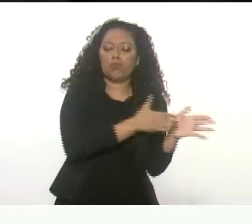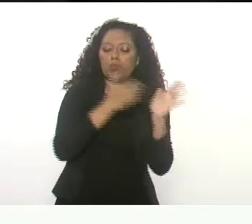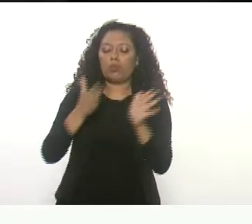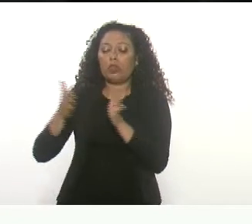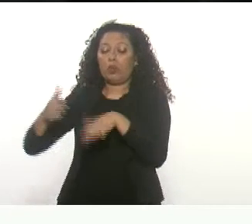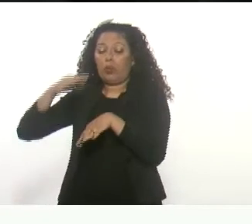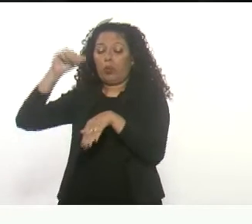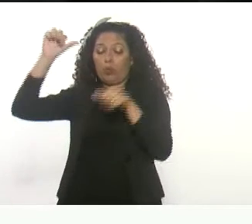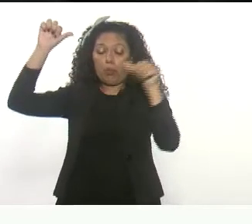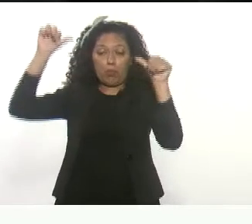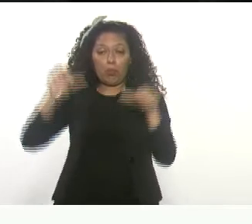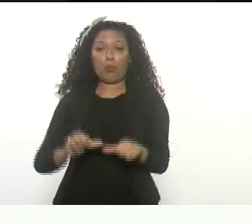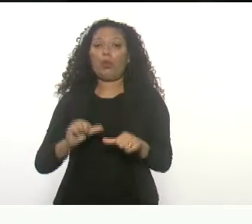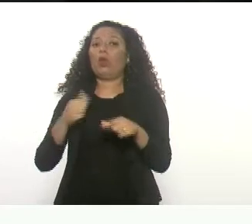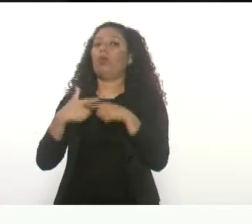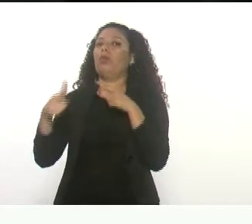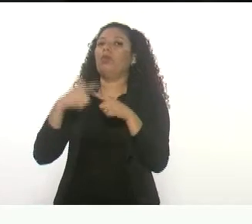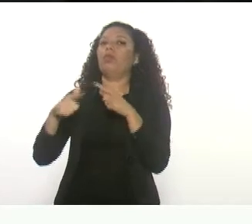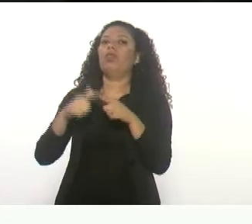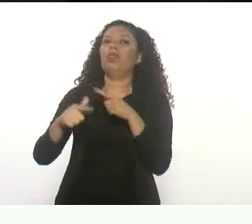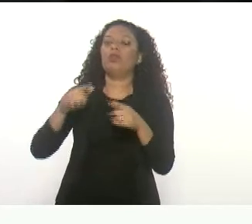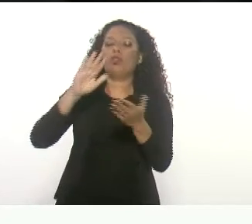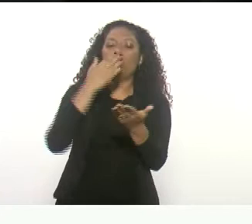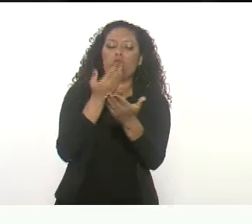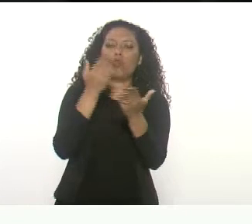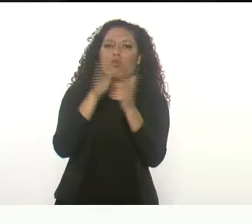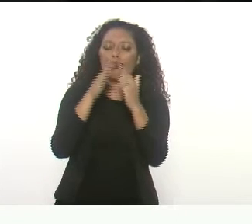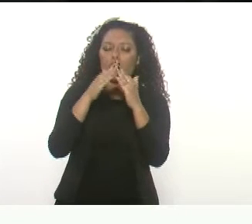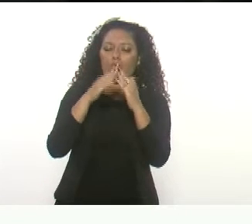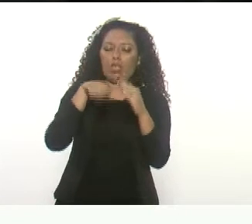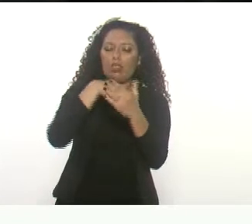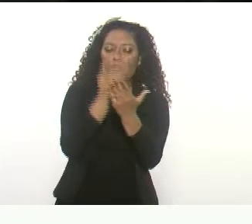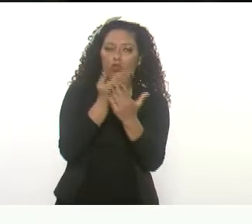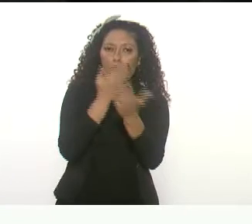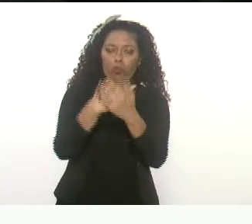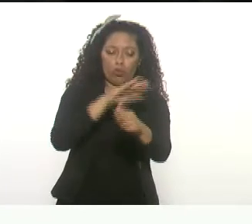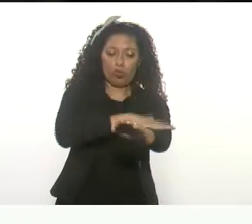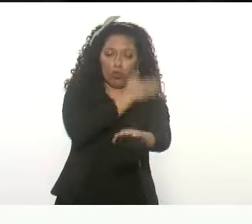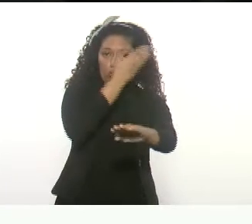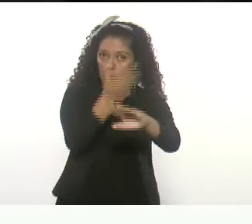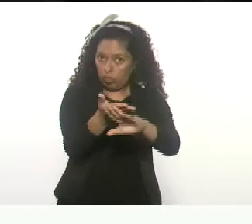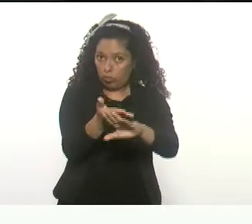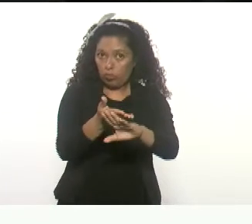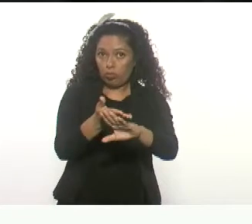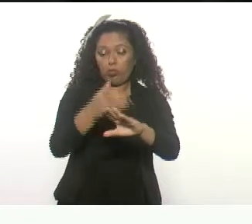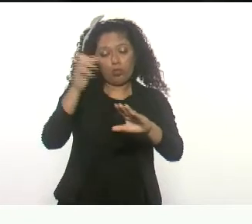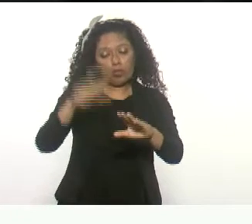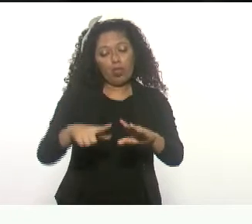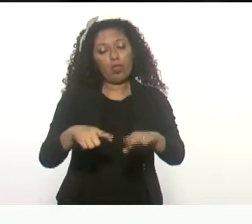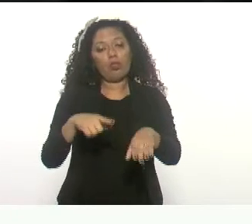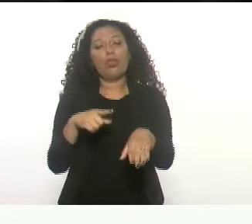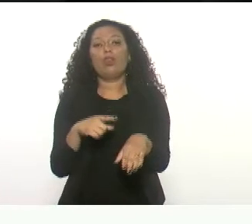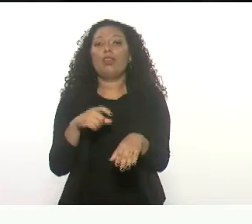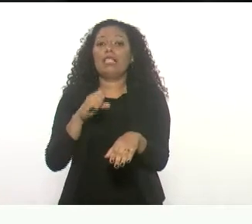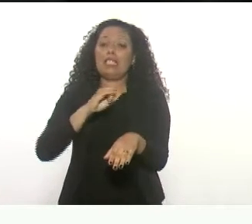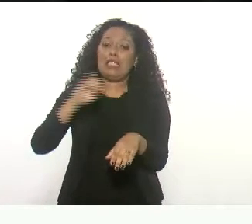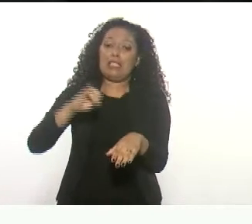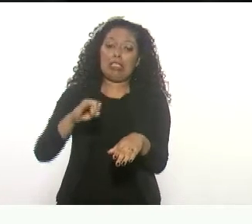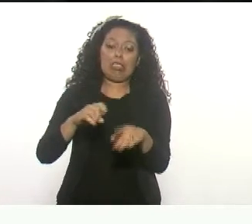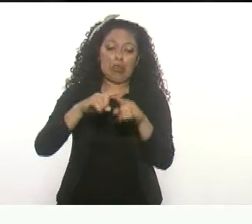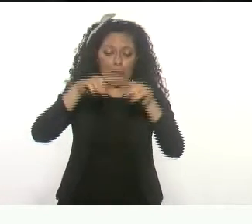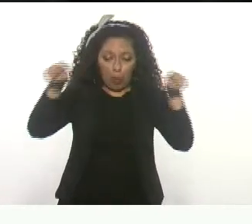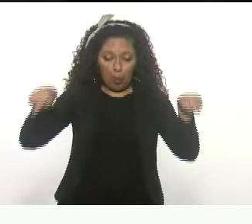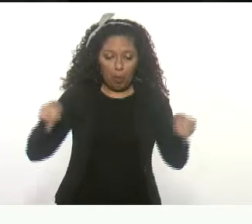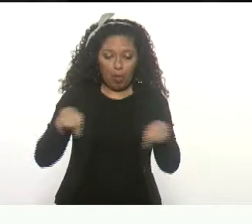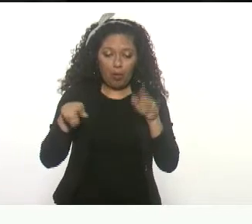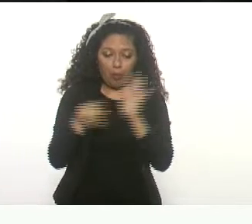maior desafio da implantação do tempo integral é esse. Não dá para fazer tempo integral em escola que não tem refeitório. Não